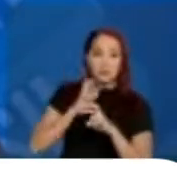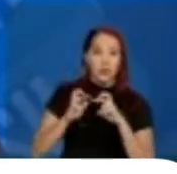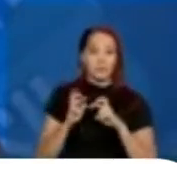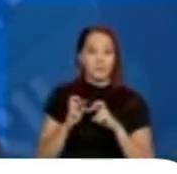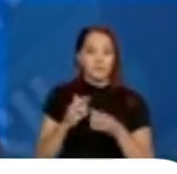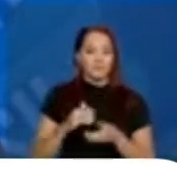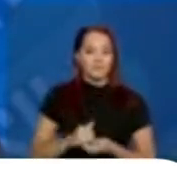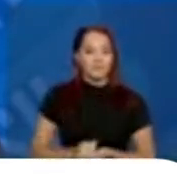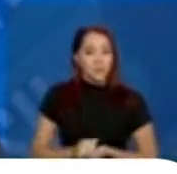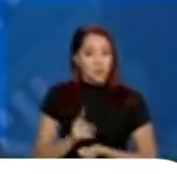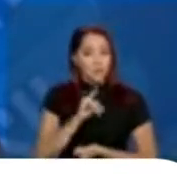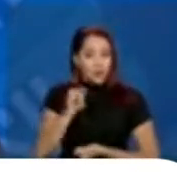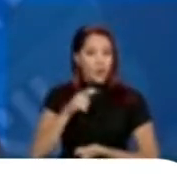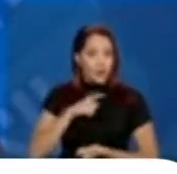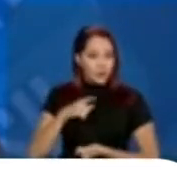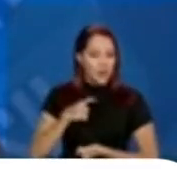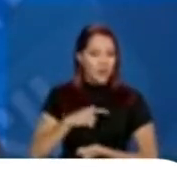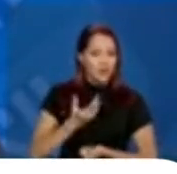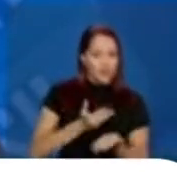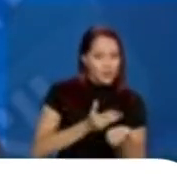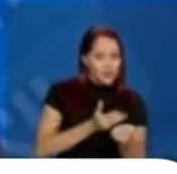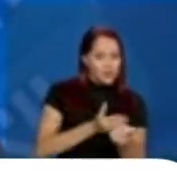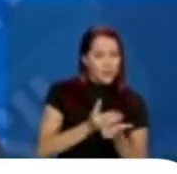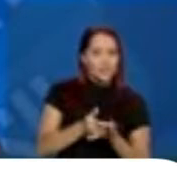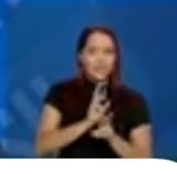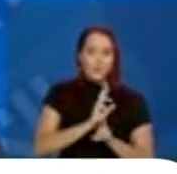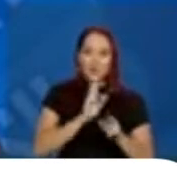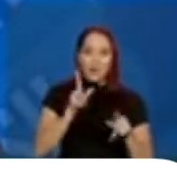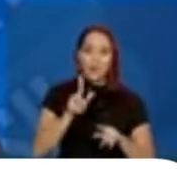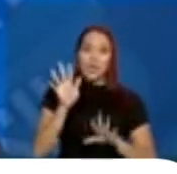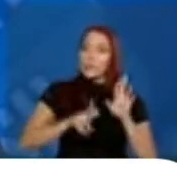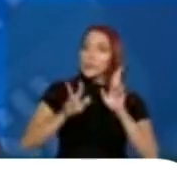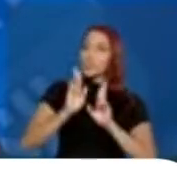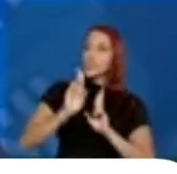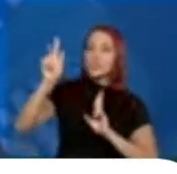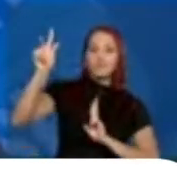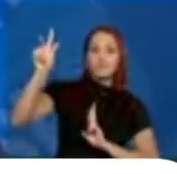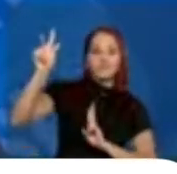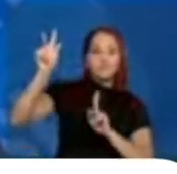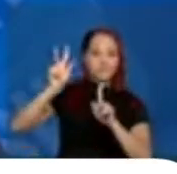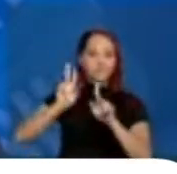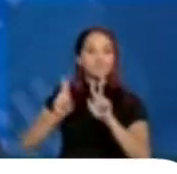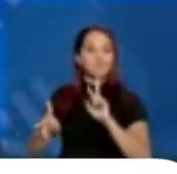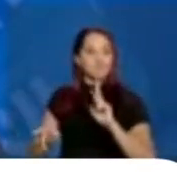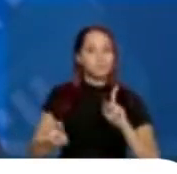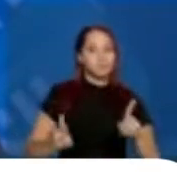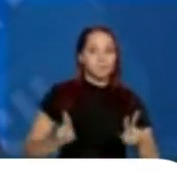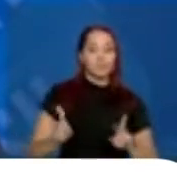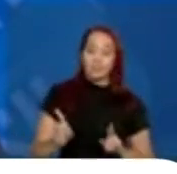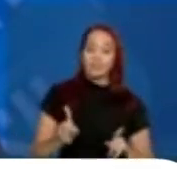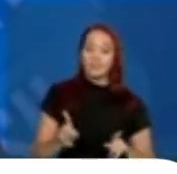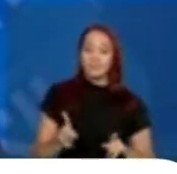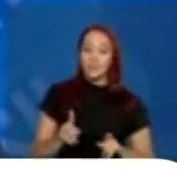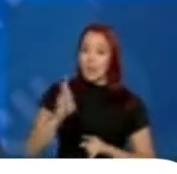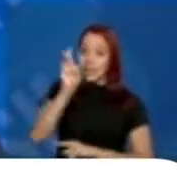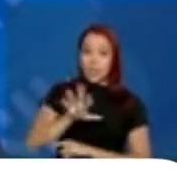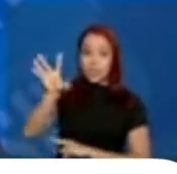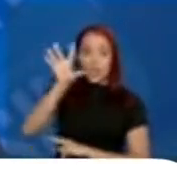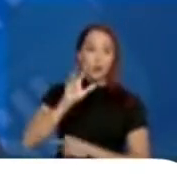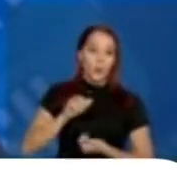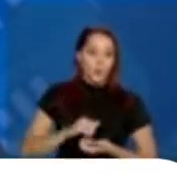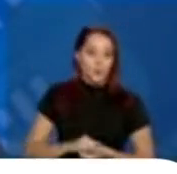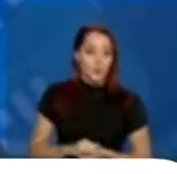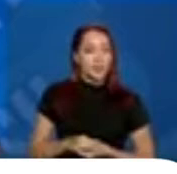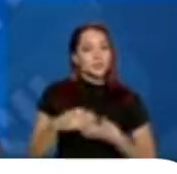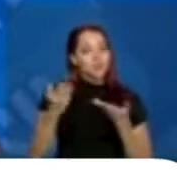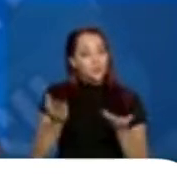provavelmente a gente vai ter iniciativas diferentes, às vezes opostas, em regiões diferentes. Por isso é que é importante a gente